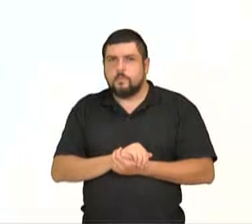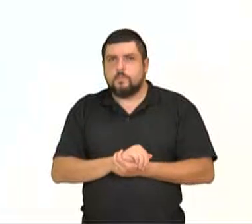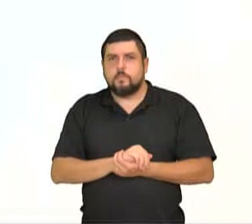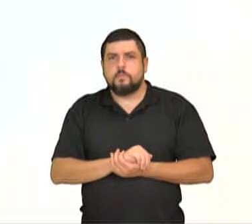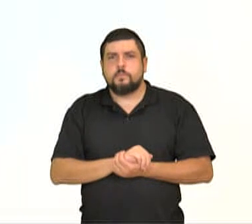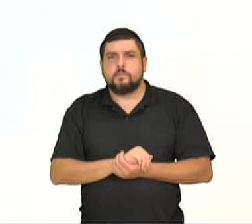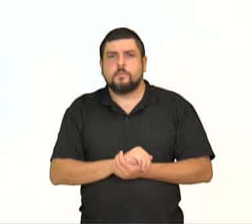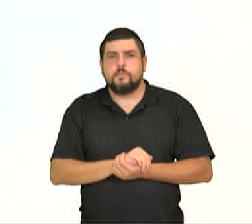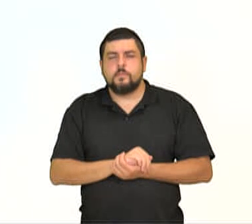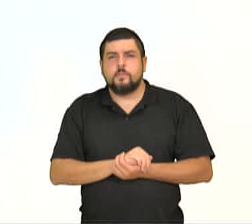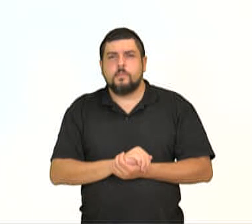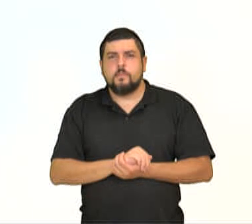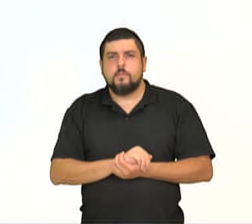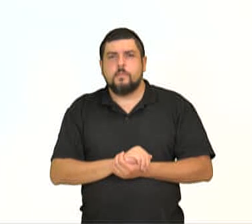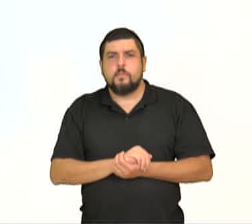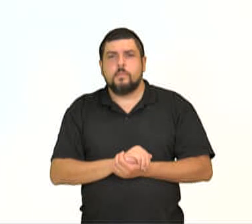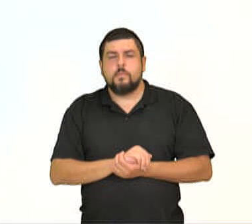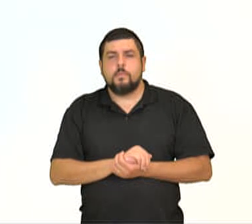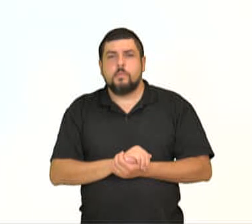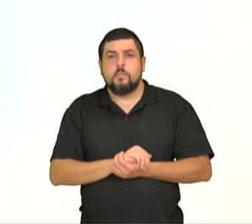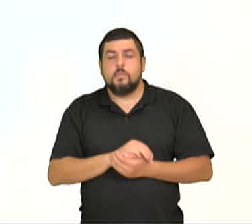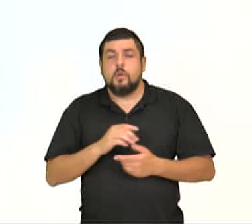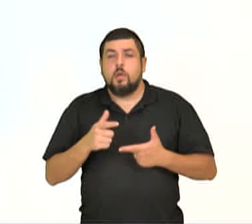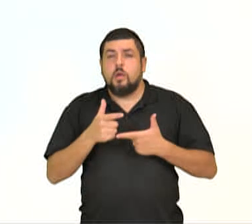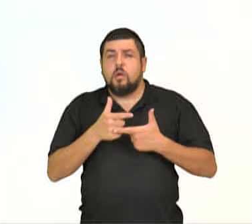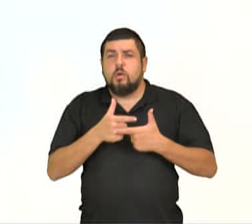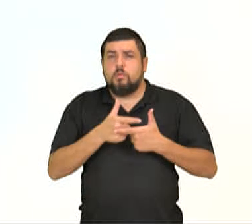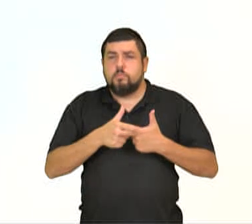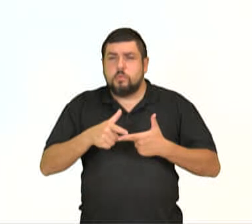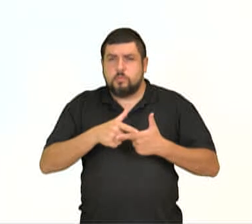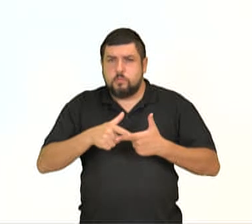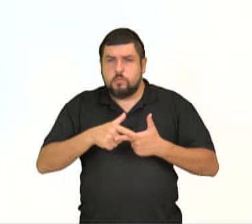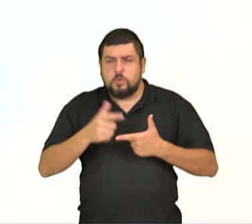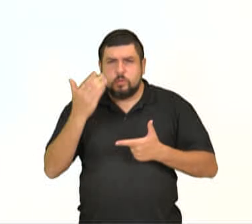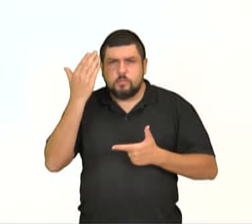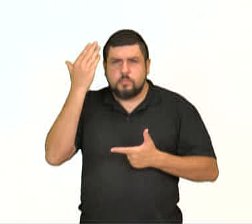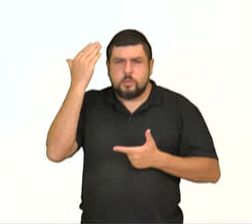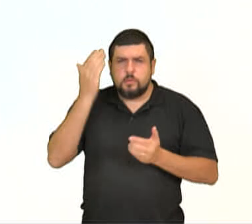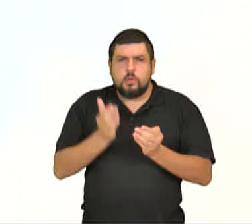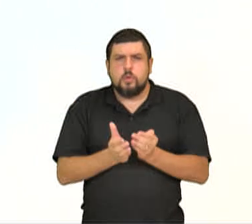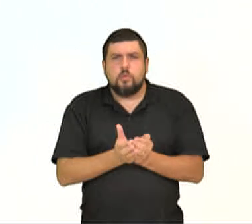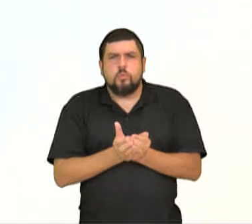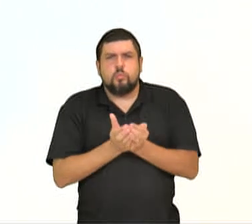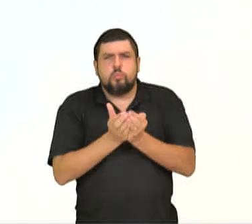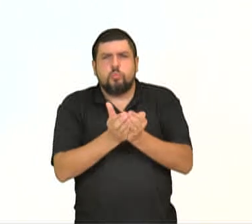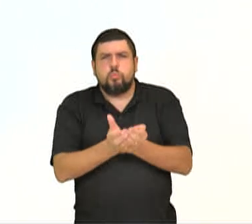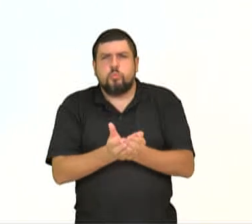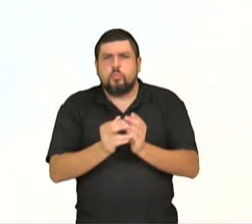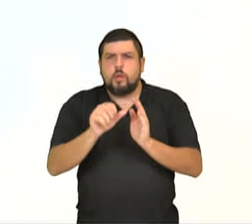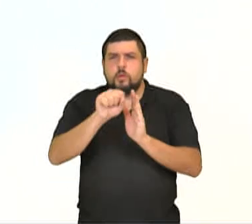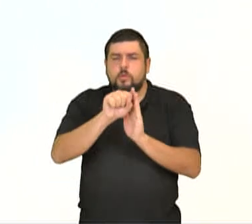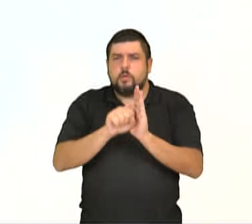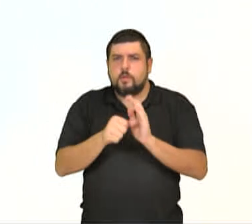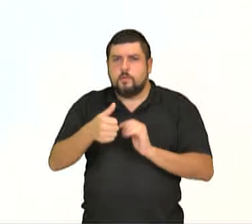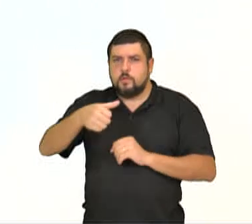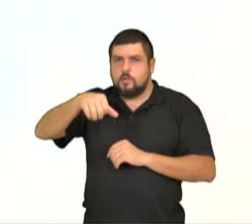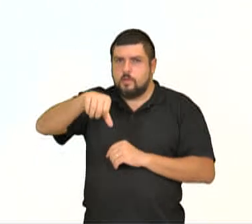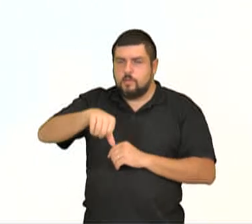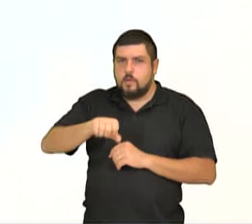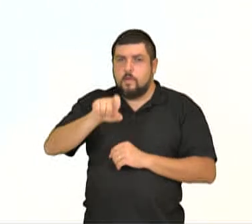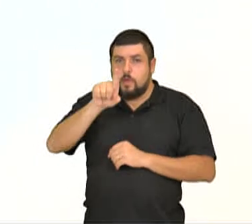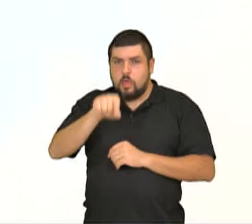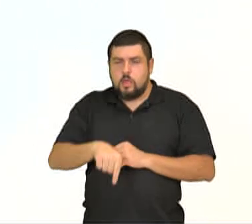começar, um dos grandes problemas das navegações do século XIX referia-se à limitação de